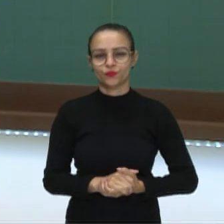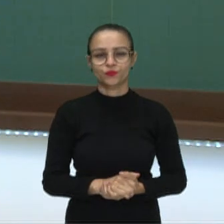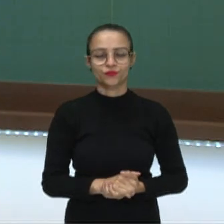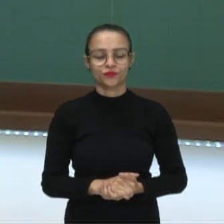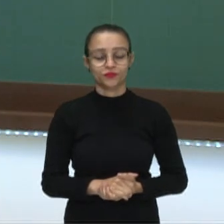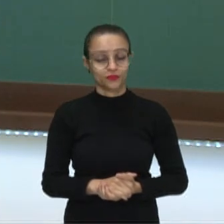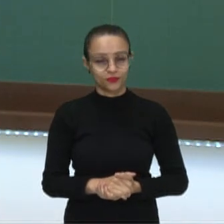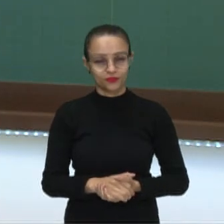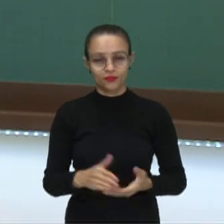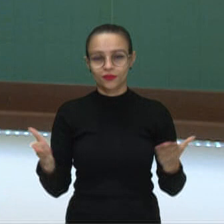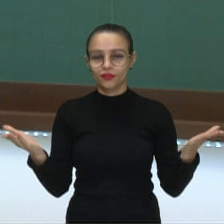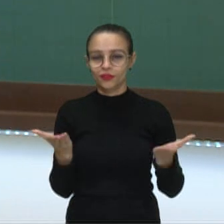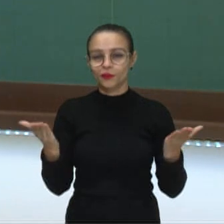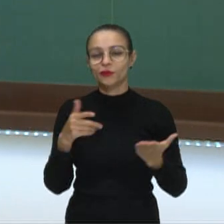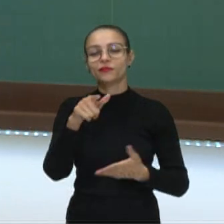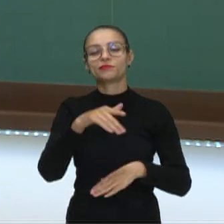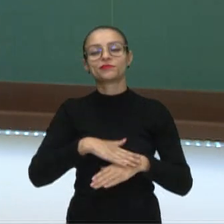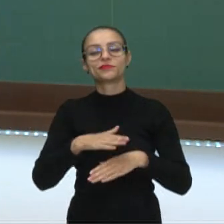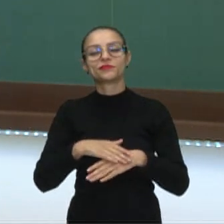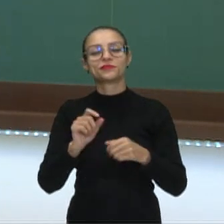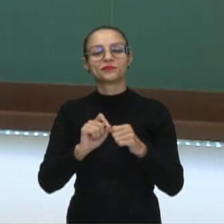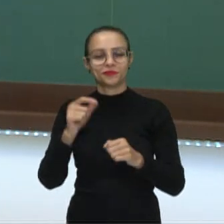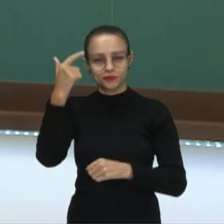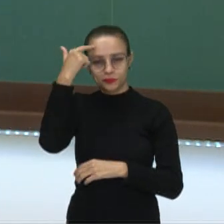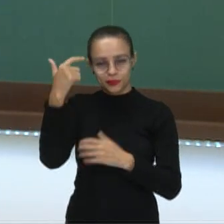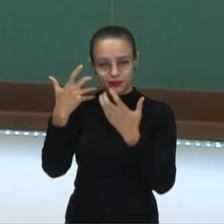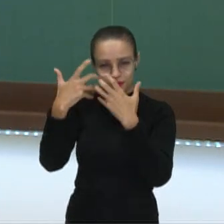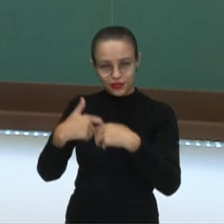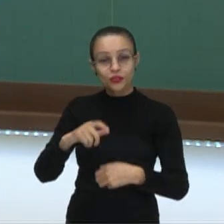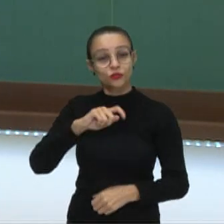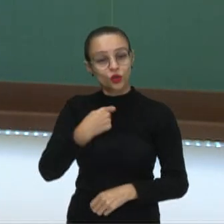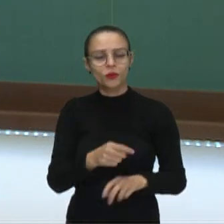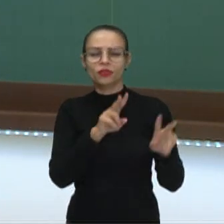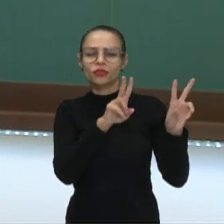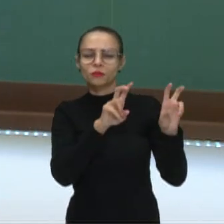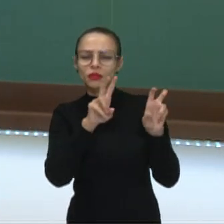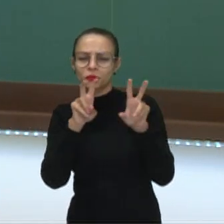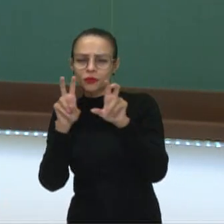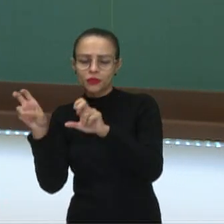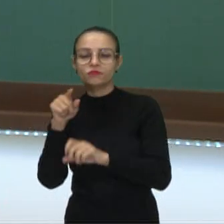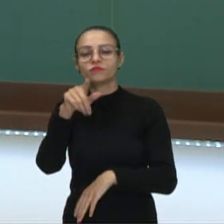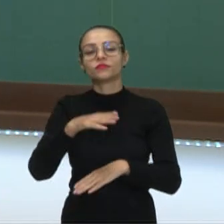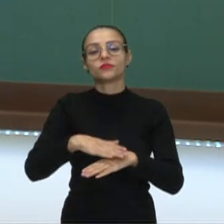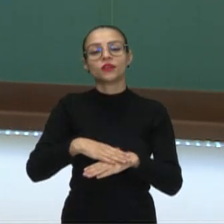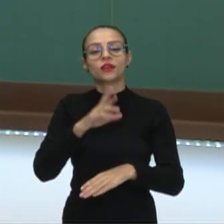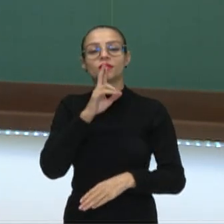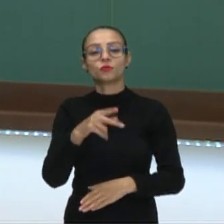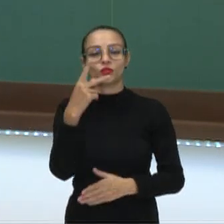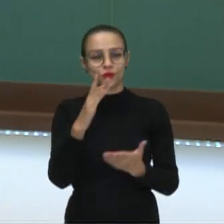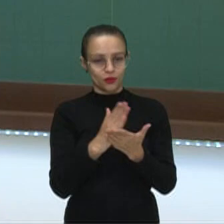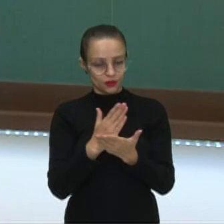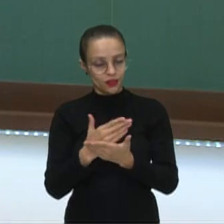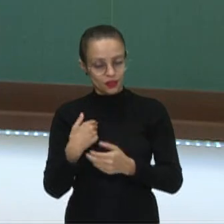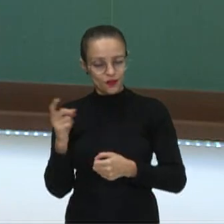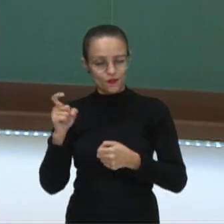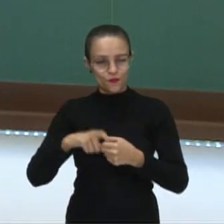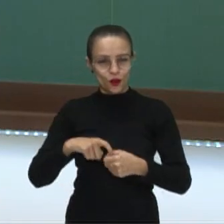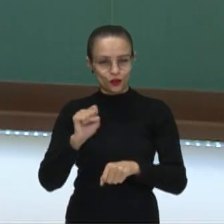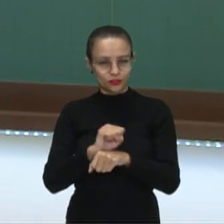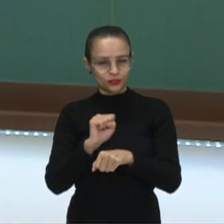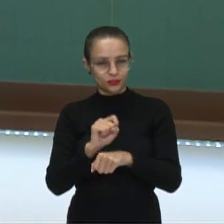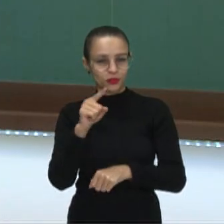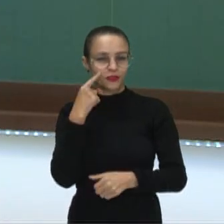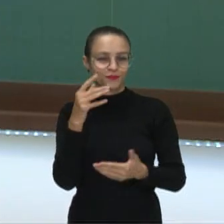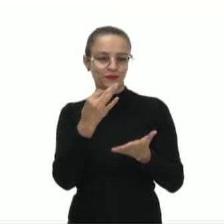Então agora, o que você vai fazer? Você vai pensar sobre essas temáticas e responder aí no seu caderno. Eu volto em instantes